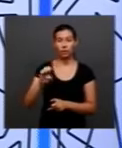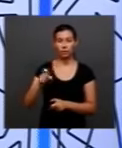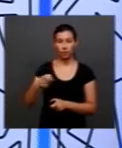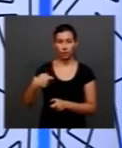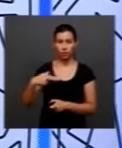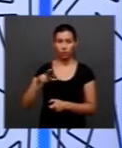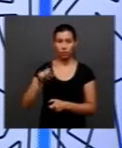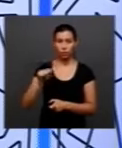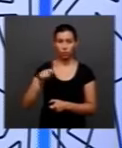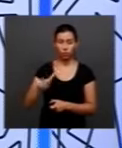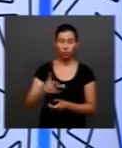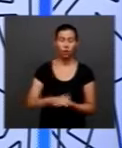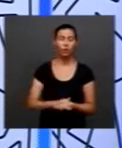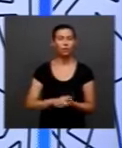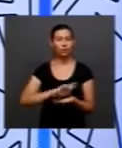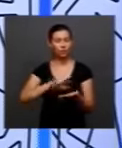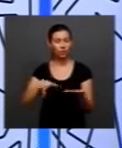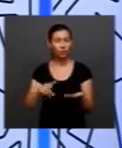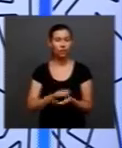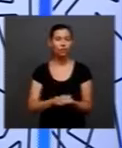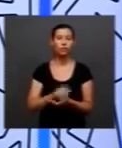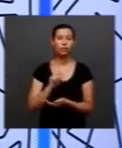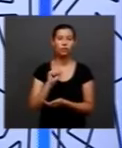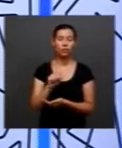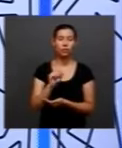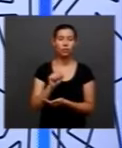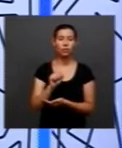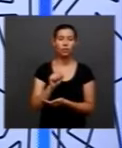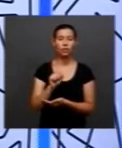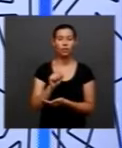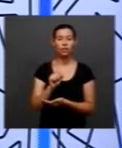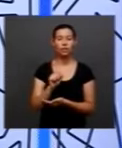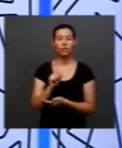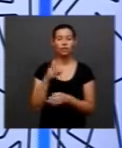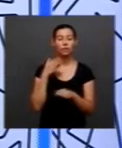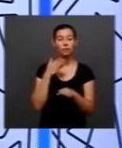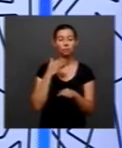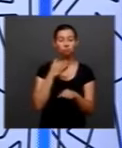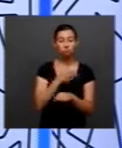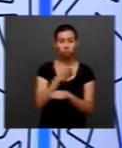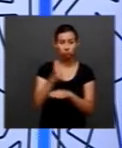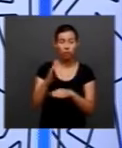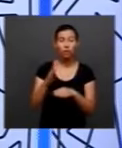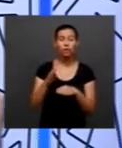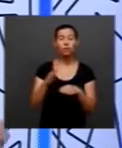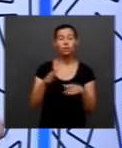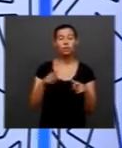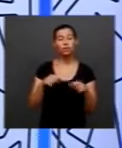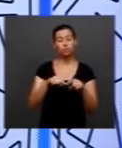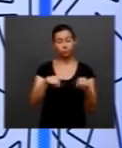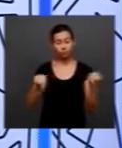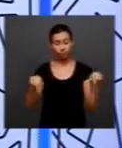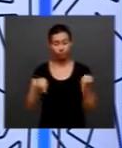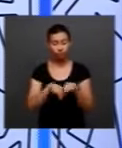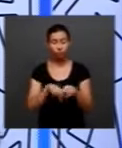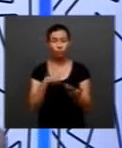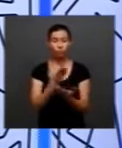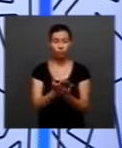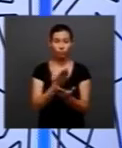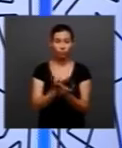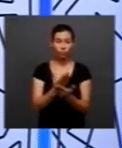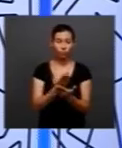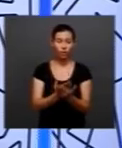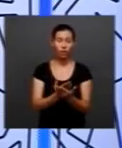aula permitiu uma diminuição dos processos de violência e um processo de promoção de outras identidades,